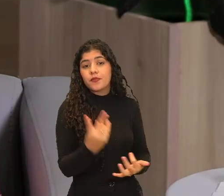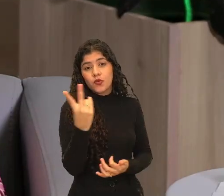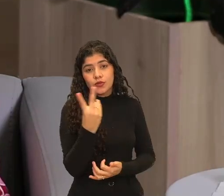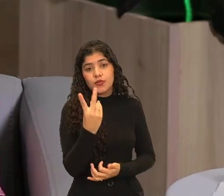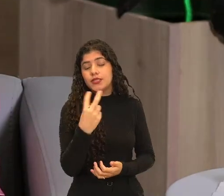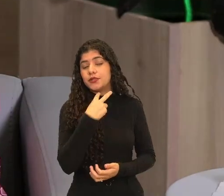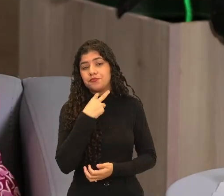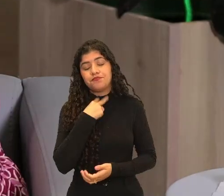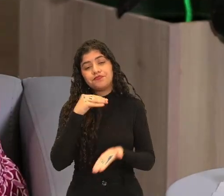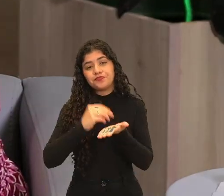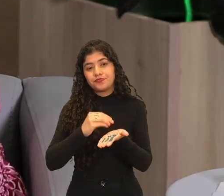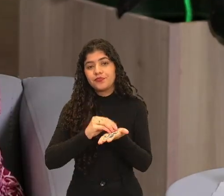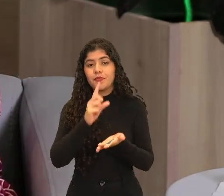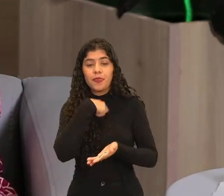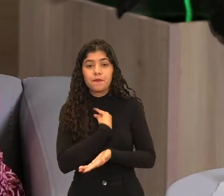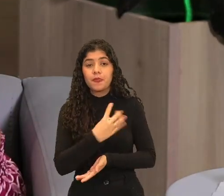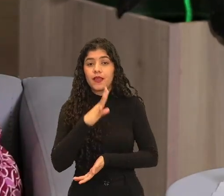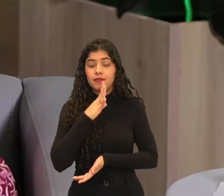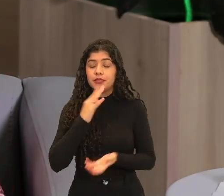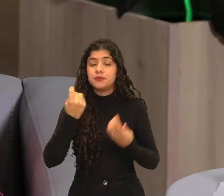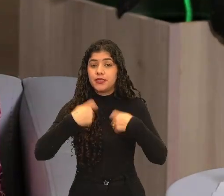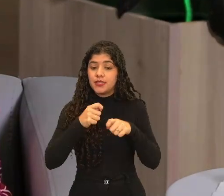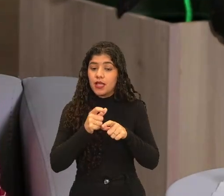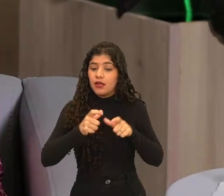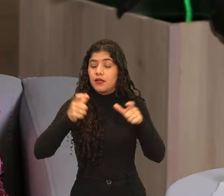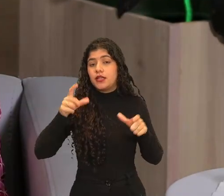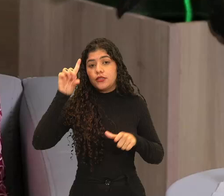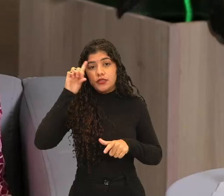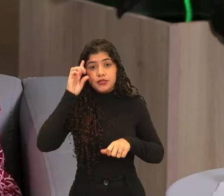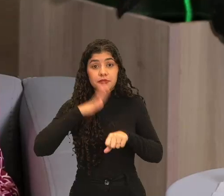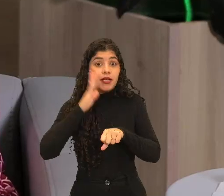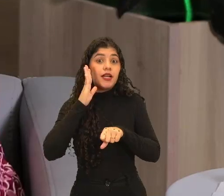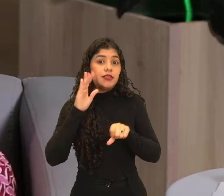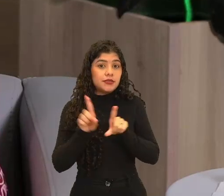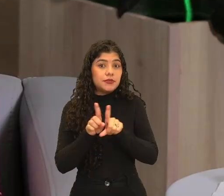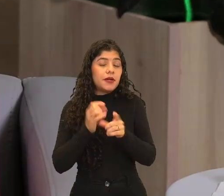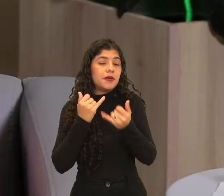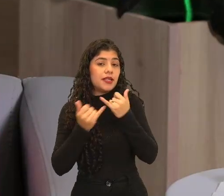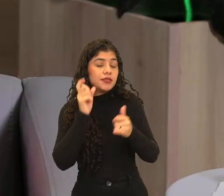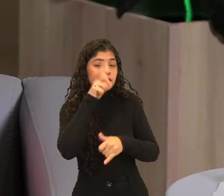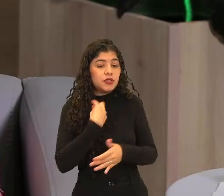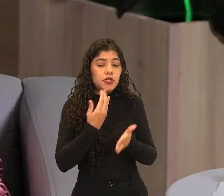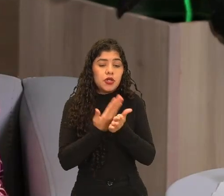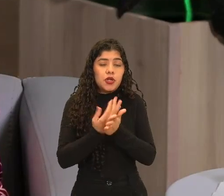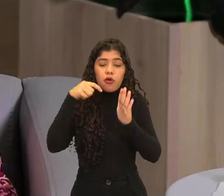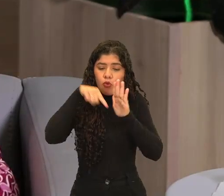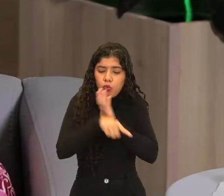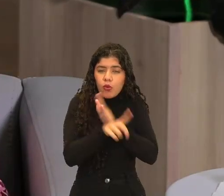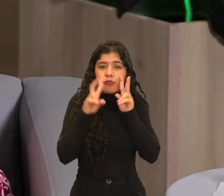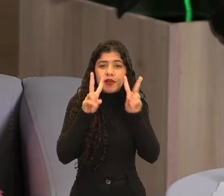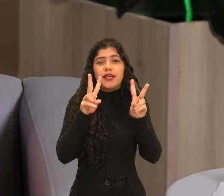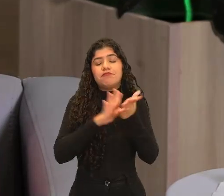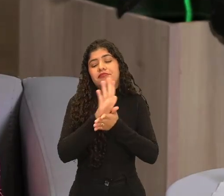que não pode faltar. O nosso conhecimento que tem que ser ampliado a cada dia, como eu falo, parece que quanto mais a gente estuda, mais a gente vê que